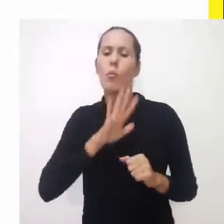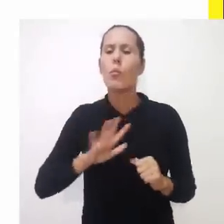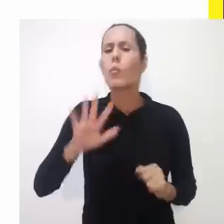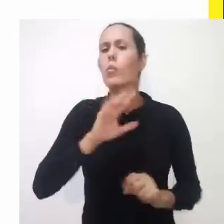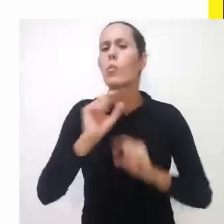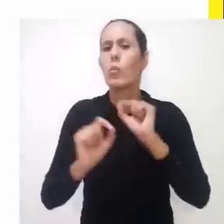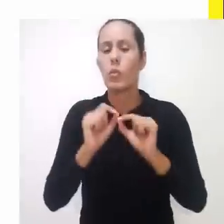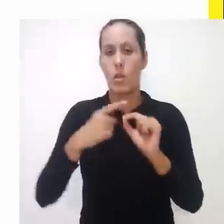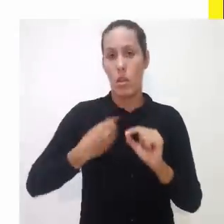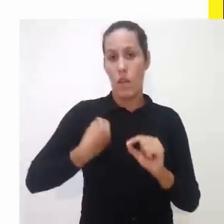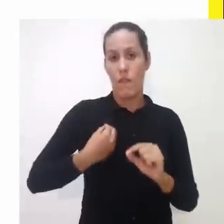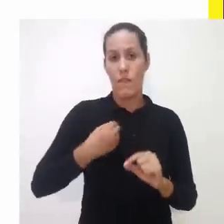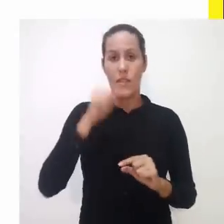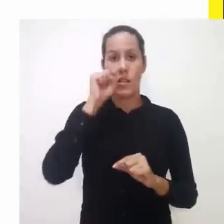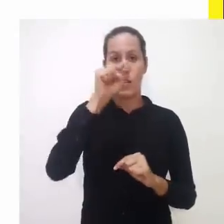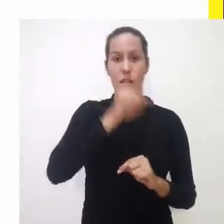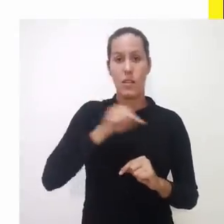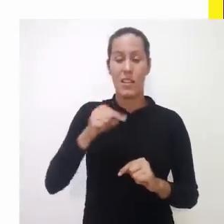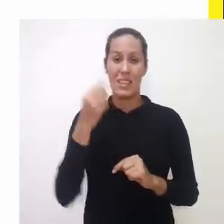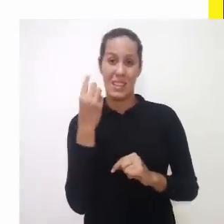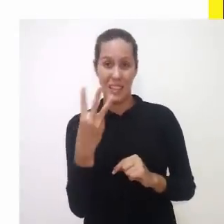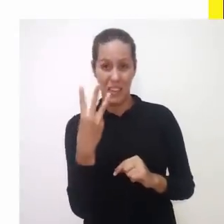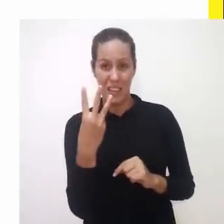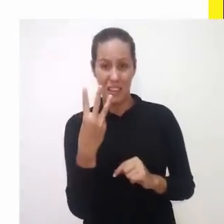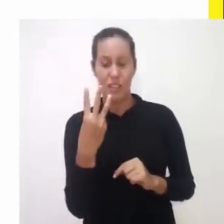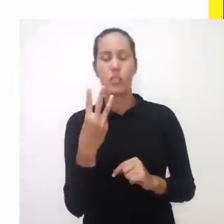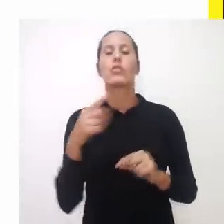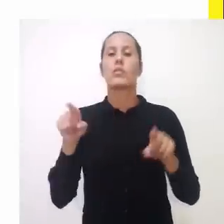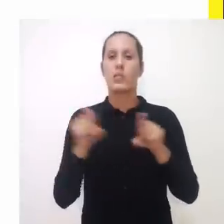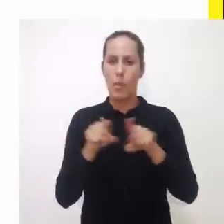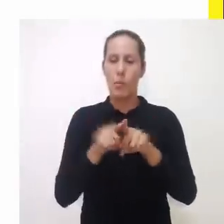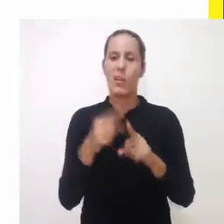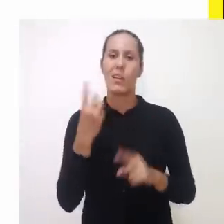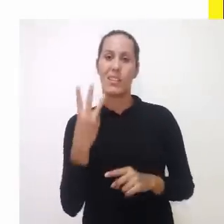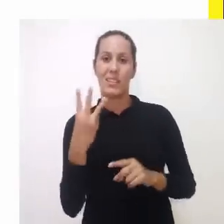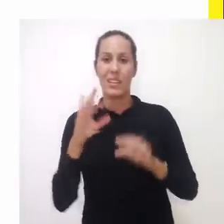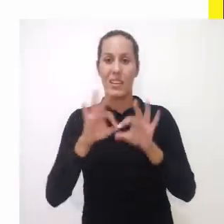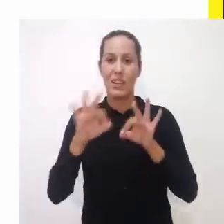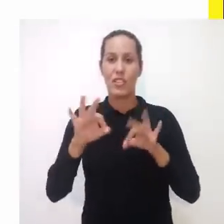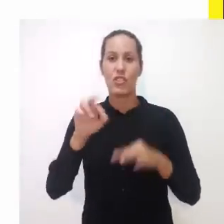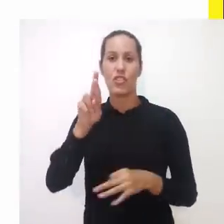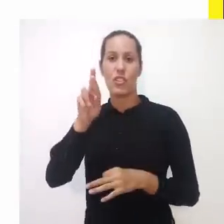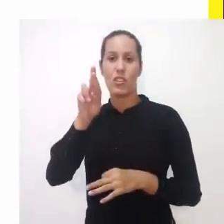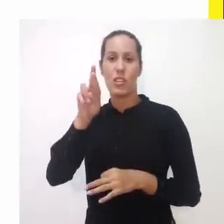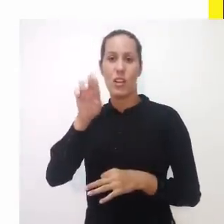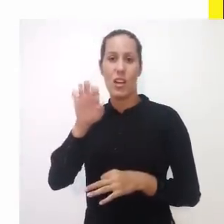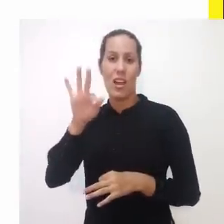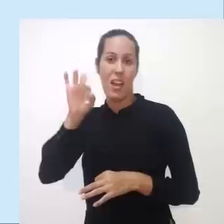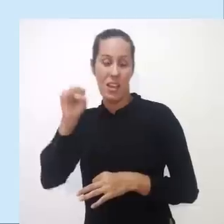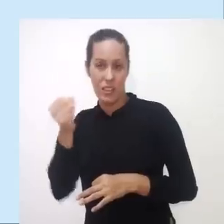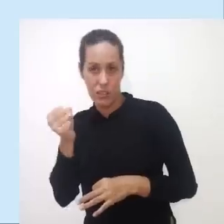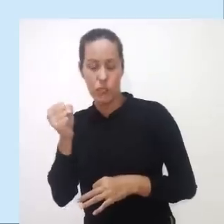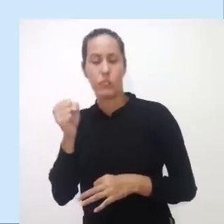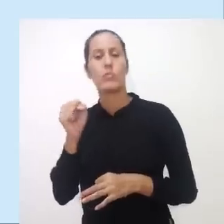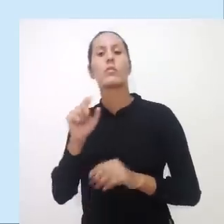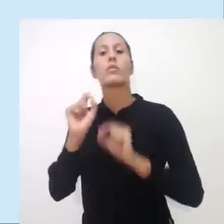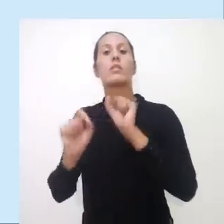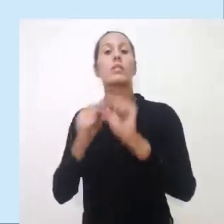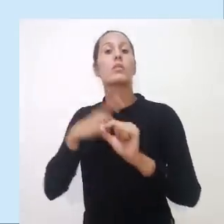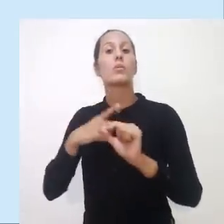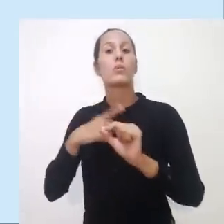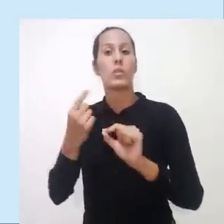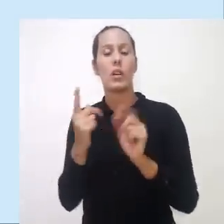região onde tem 3 pontos, onde tem 3 segmentos de reta e aí tem um polígono, que é,